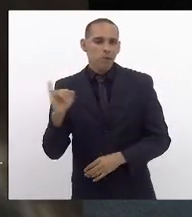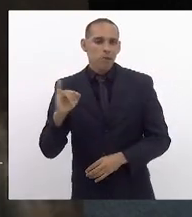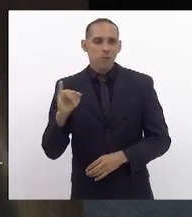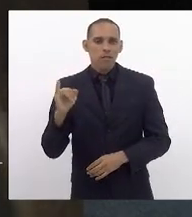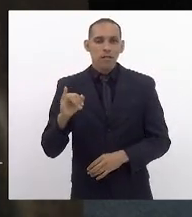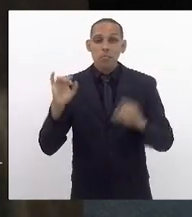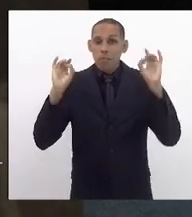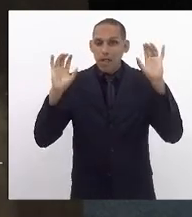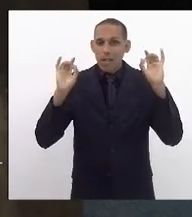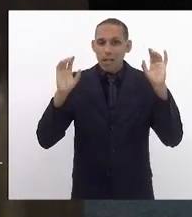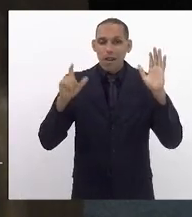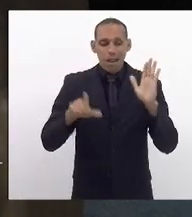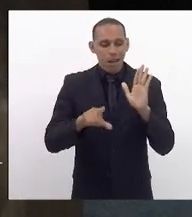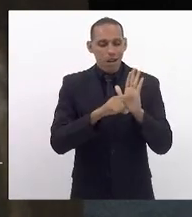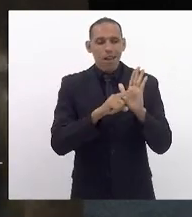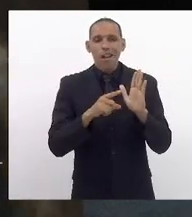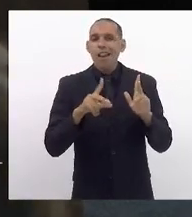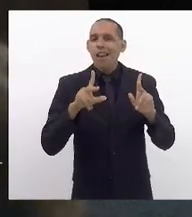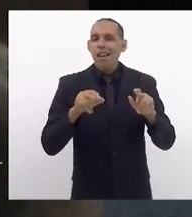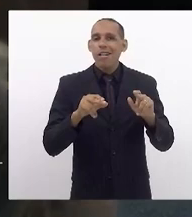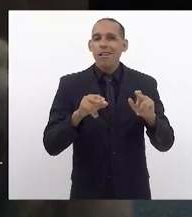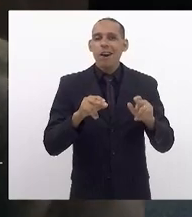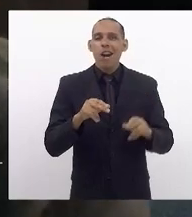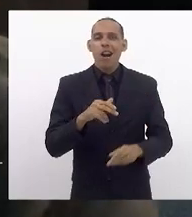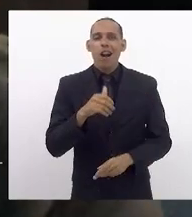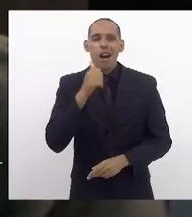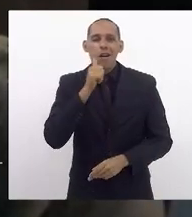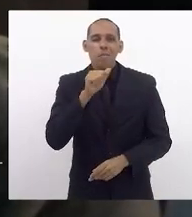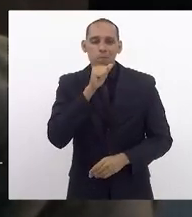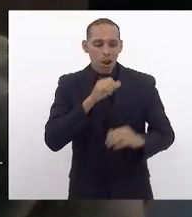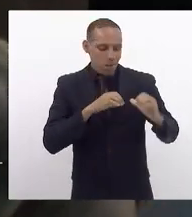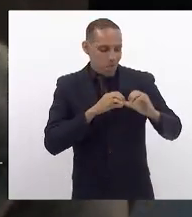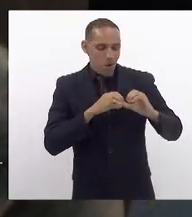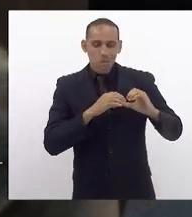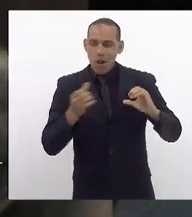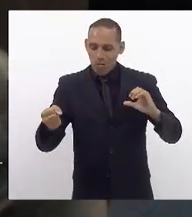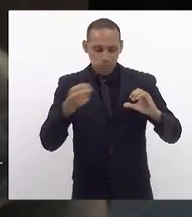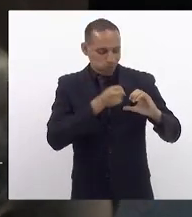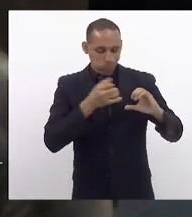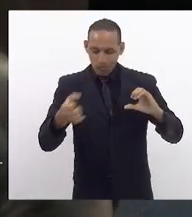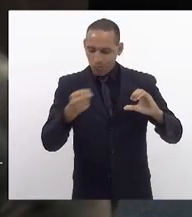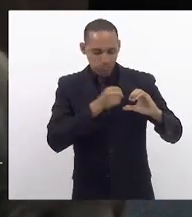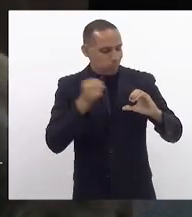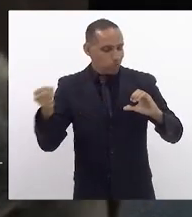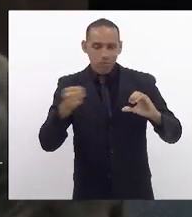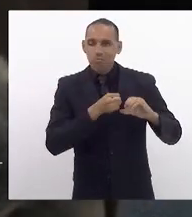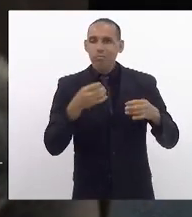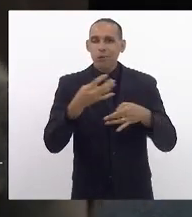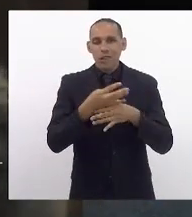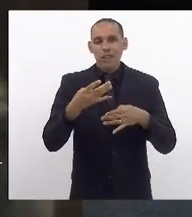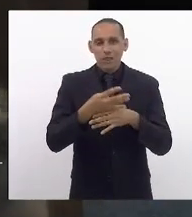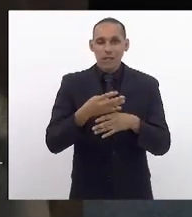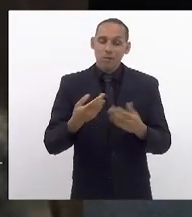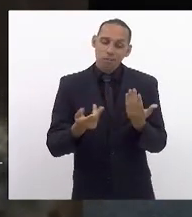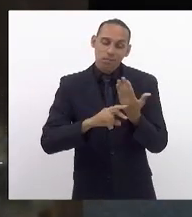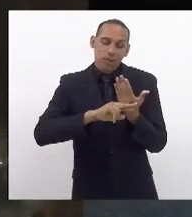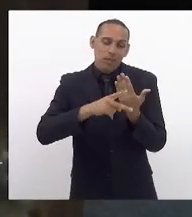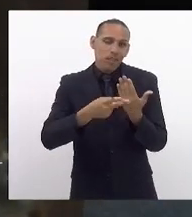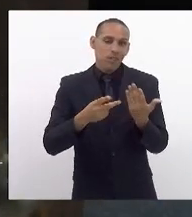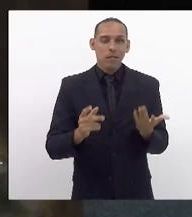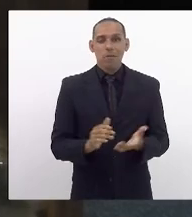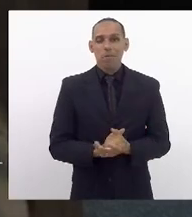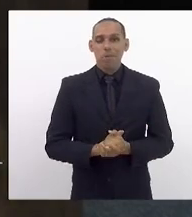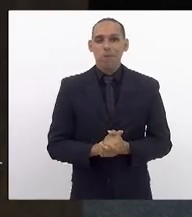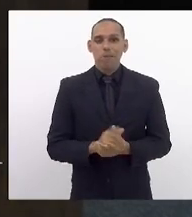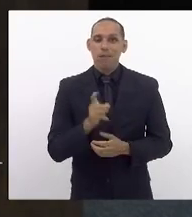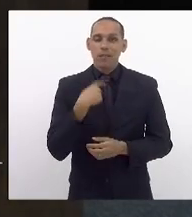lei é um coração de mãe, sempre cabe mais um município, então, por via de consequência, também